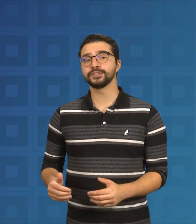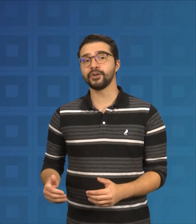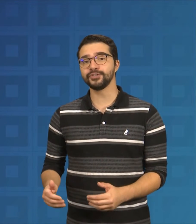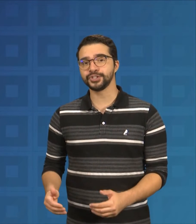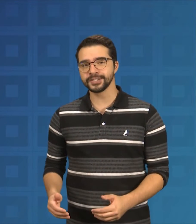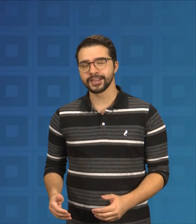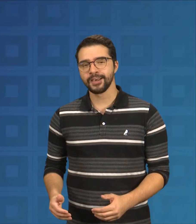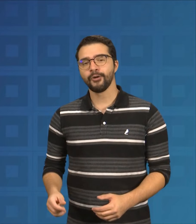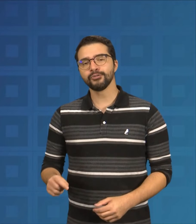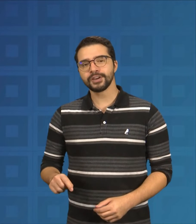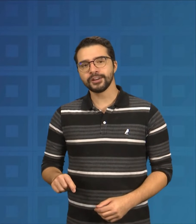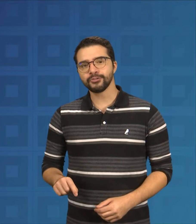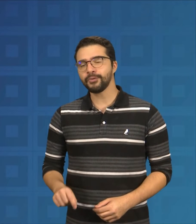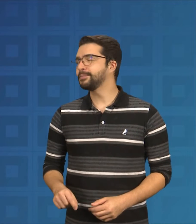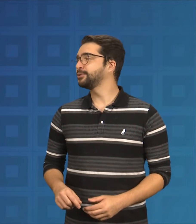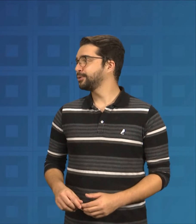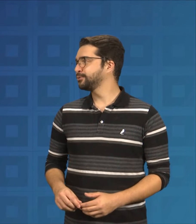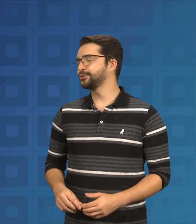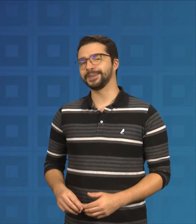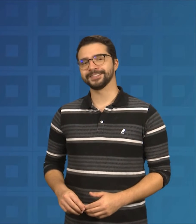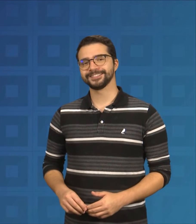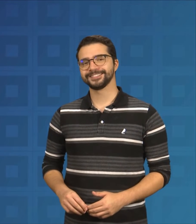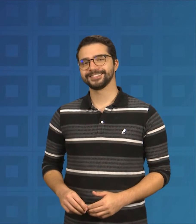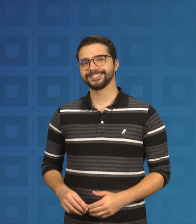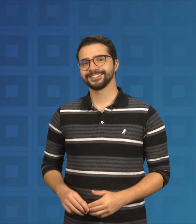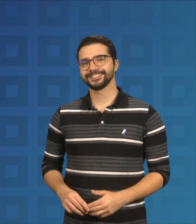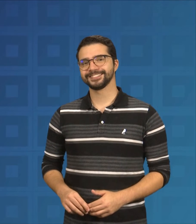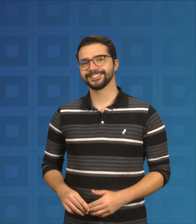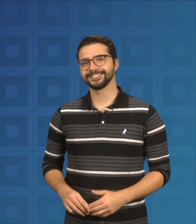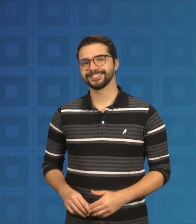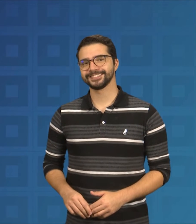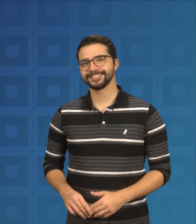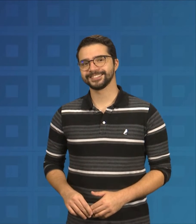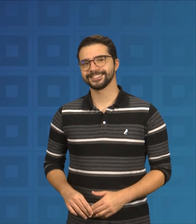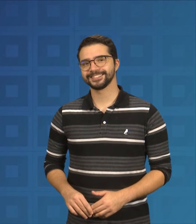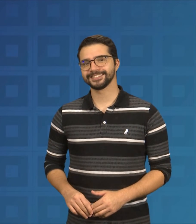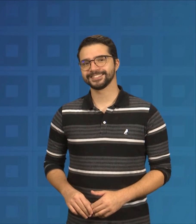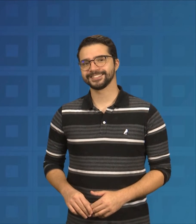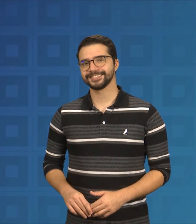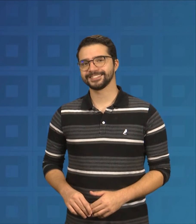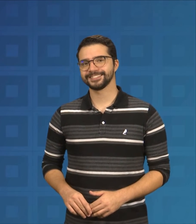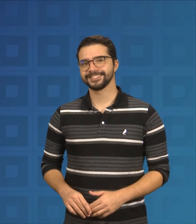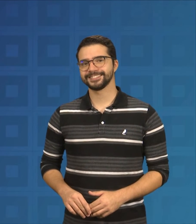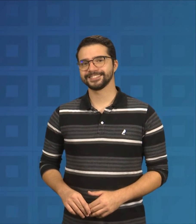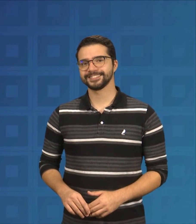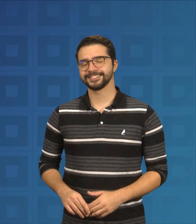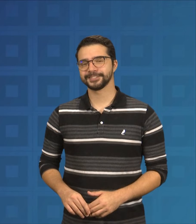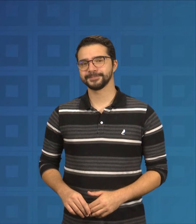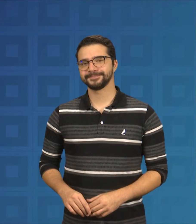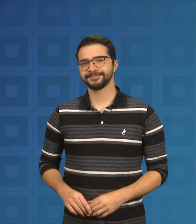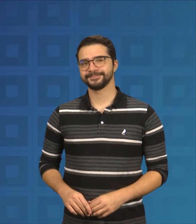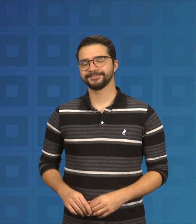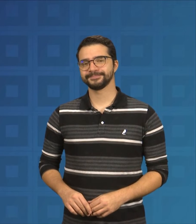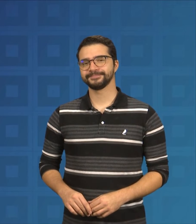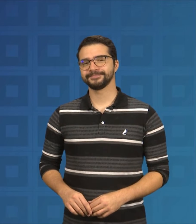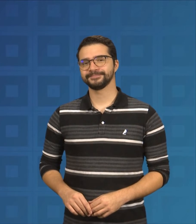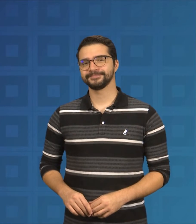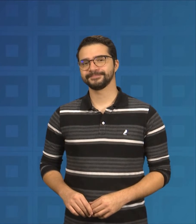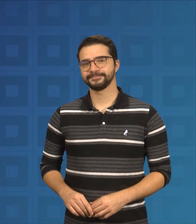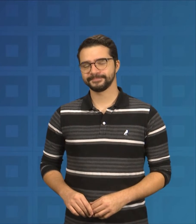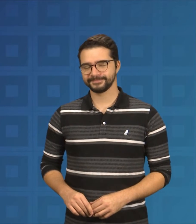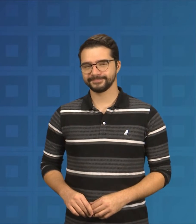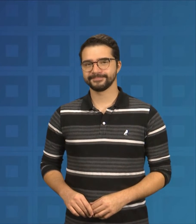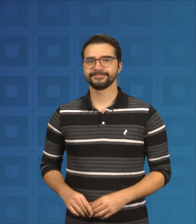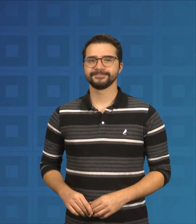plataforma Gonçalves Dias ou no canal da UEMA no YouTube. E o conteúdo tem vários temas interessantes que ajudam você a refletir sobre